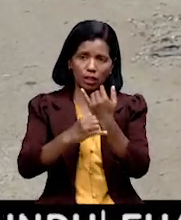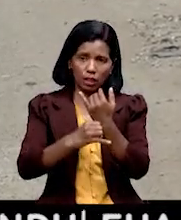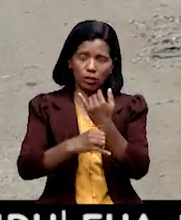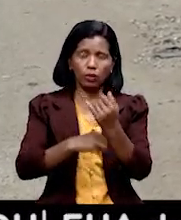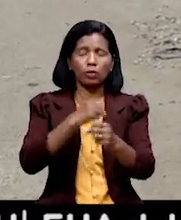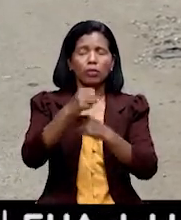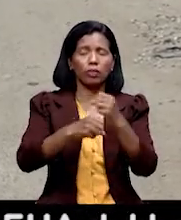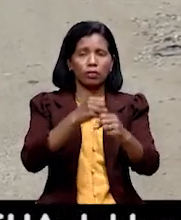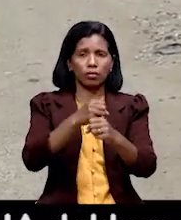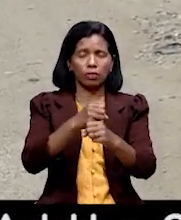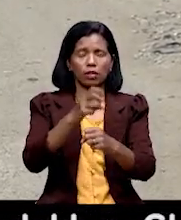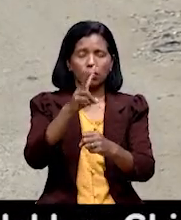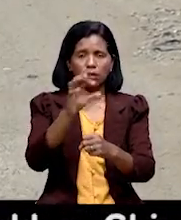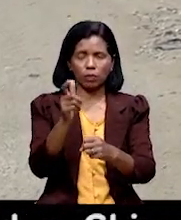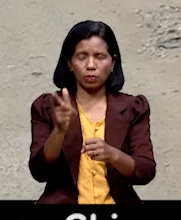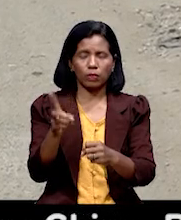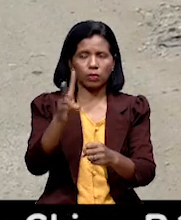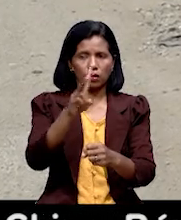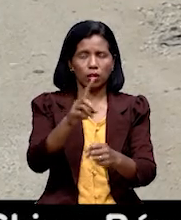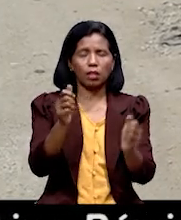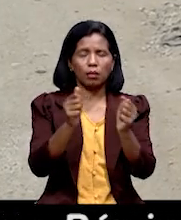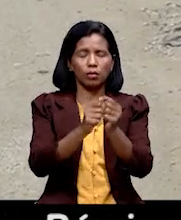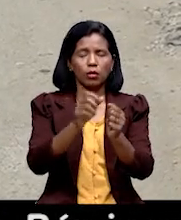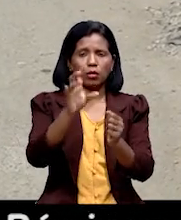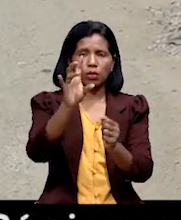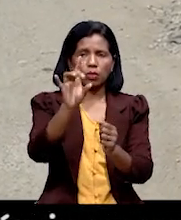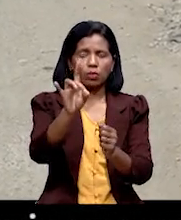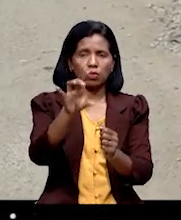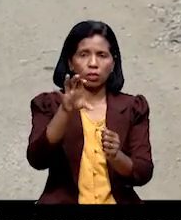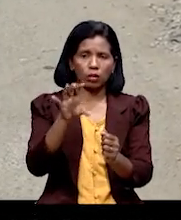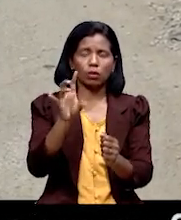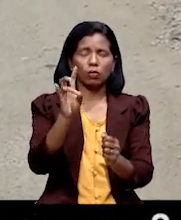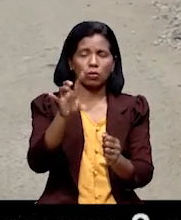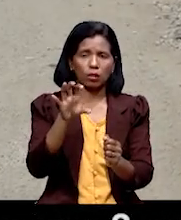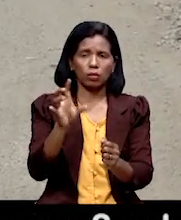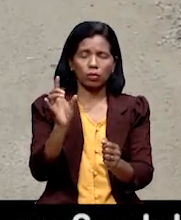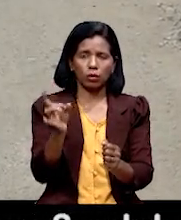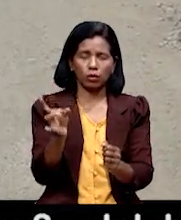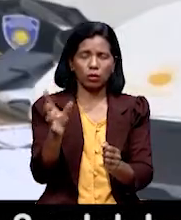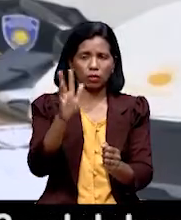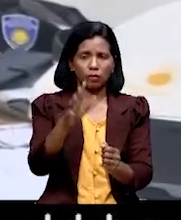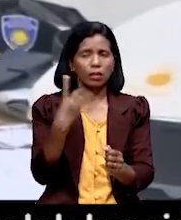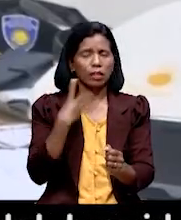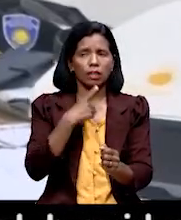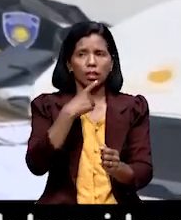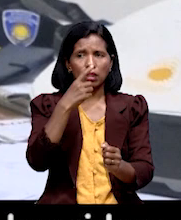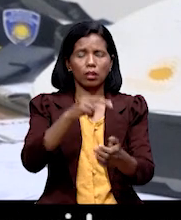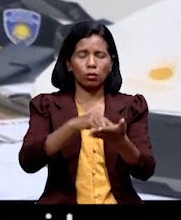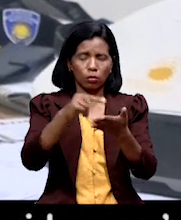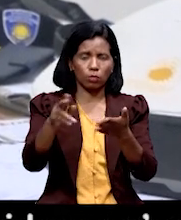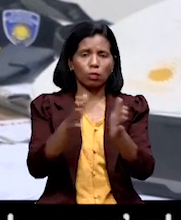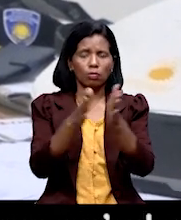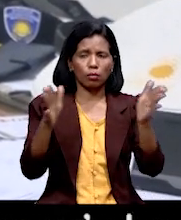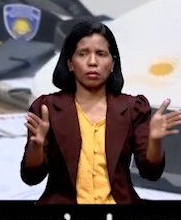Singida, hamutu atos hitu, hitu no Lourenço. Ita compar número né, número bot, tambah acidente hamutu, número